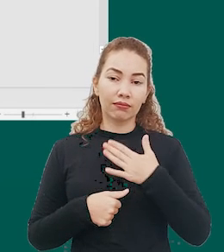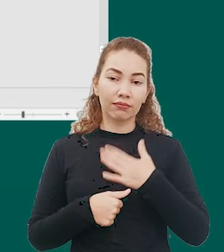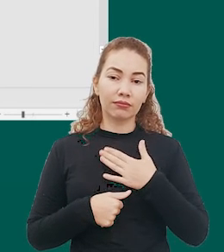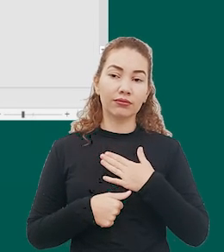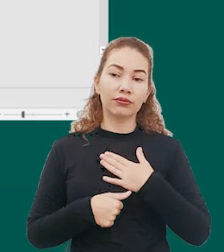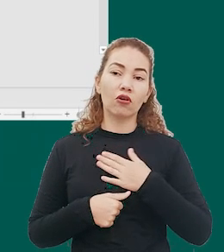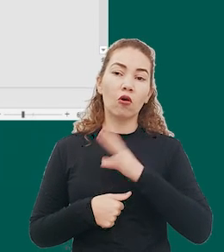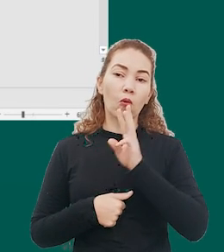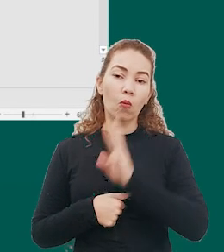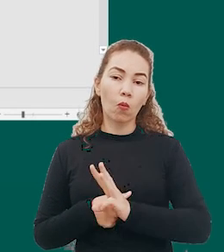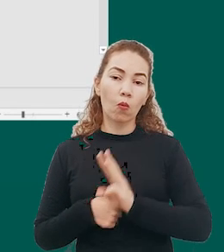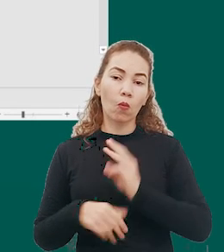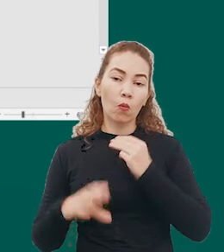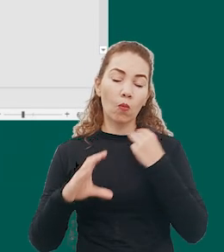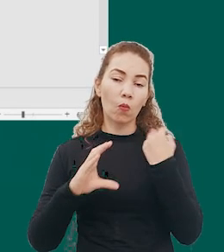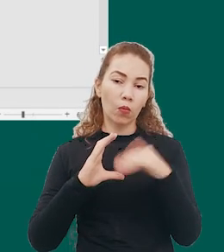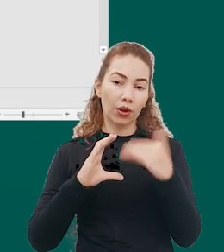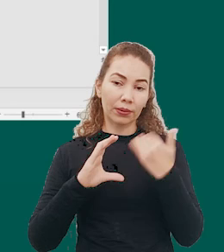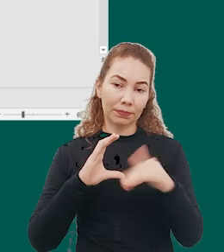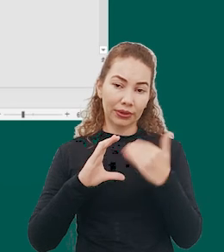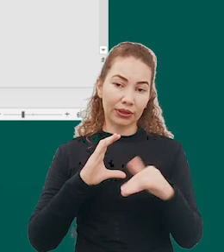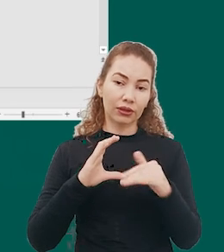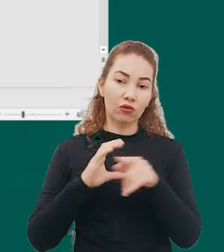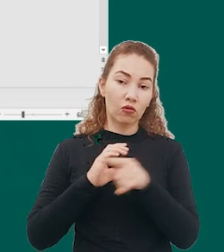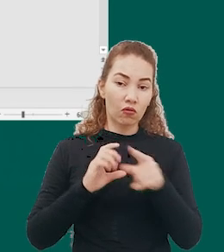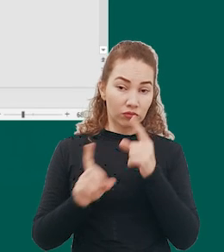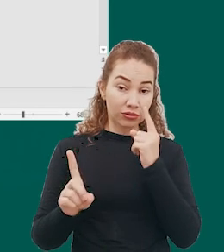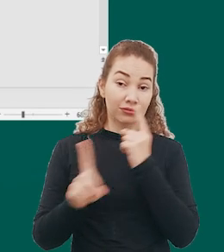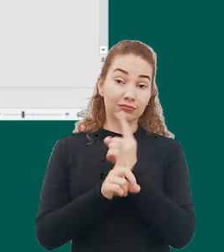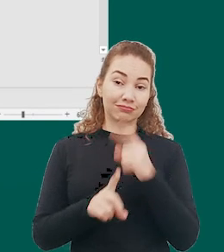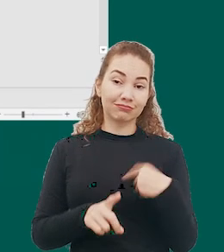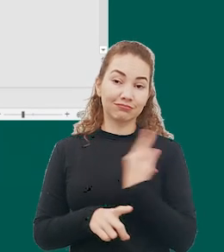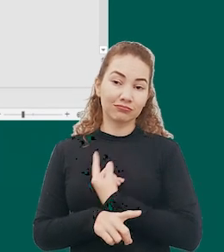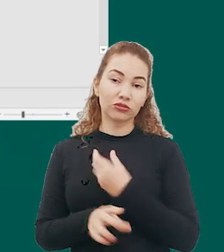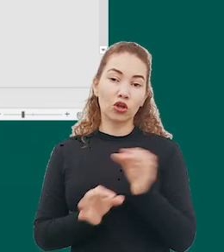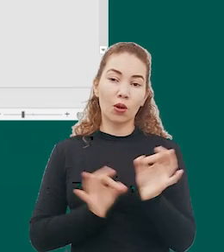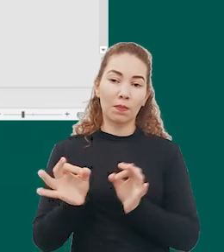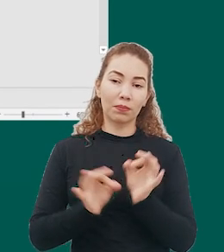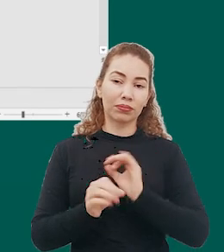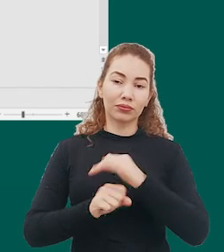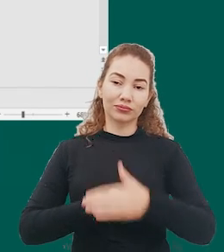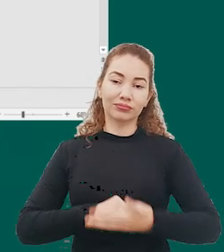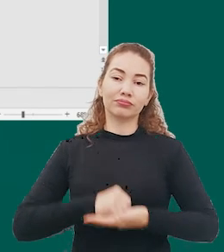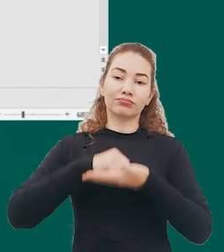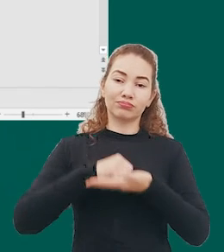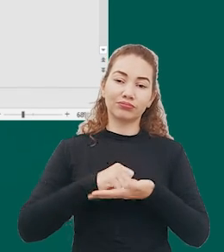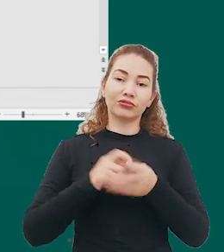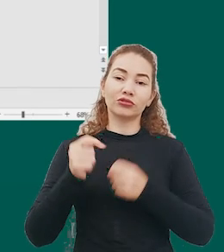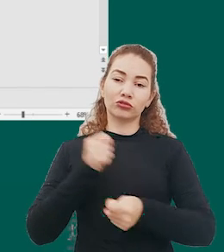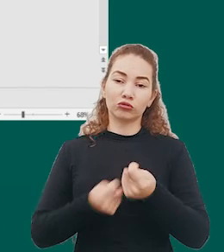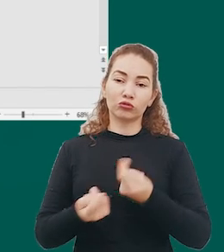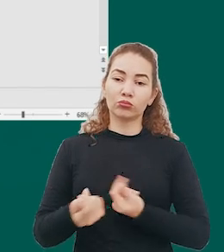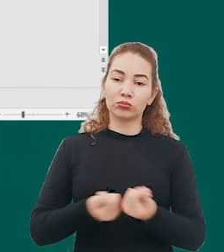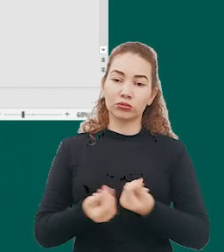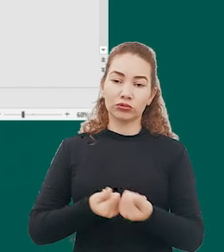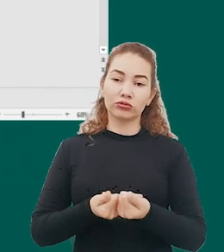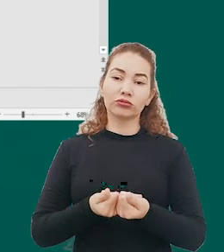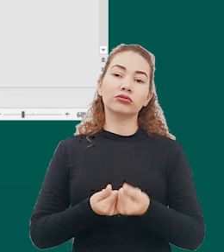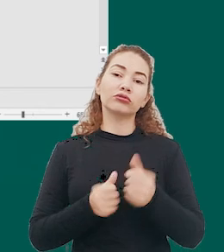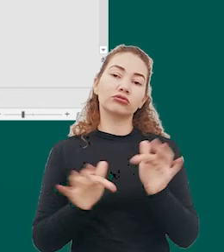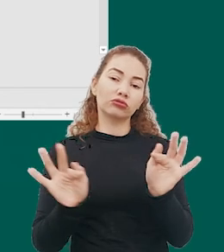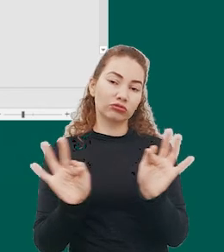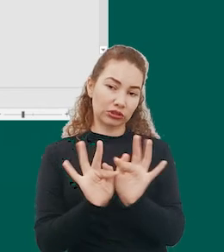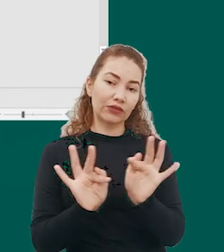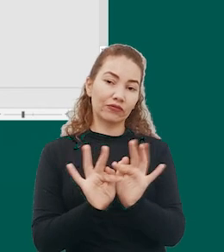nosso e-mail, que é onde vocês podem nos encontrar. Nós somos do projeto Sustentabilidade Econômica e Financeira da